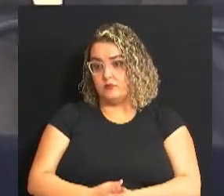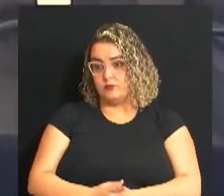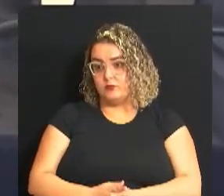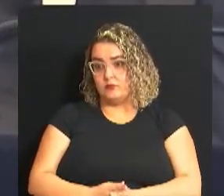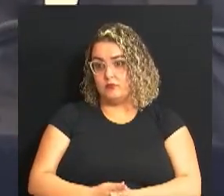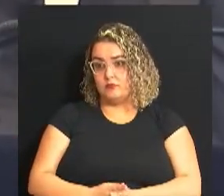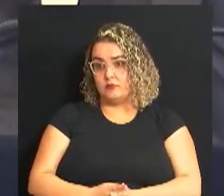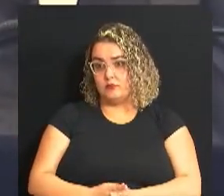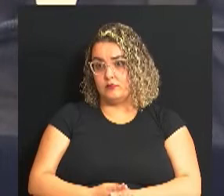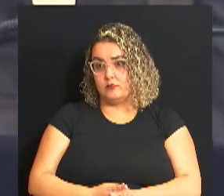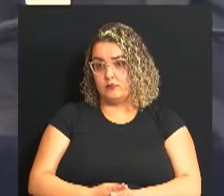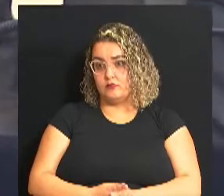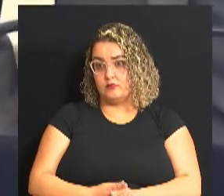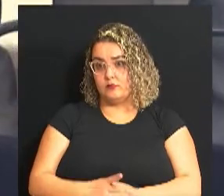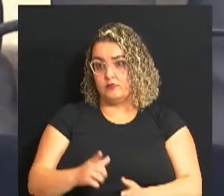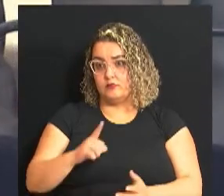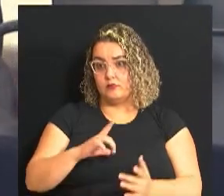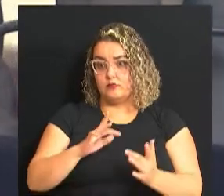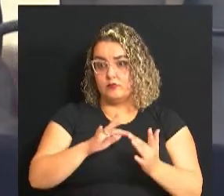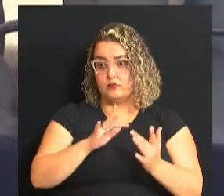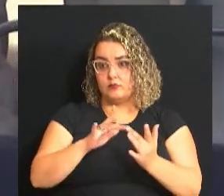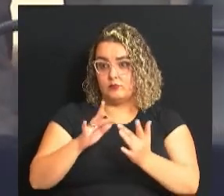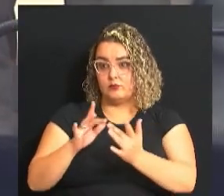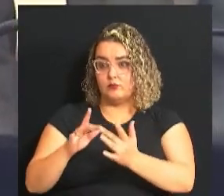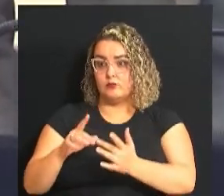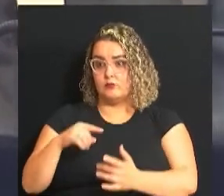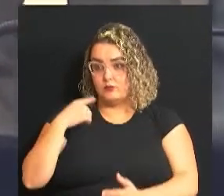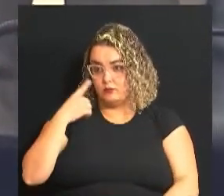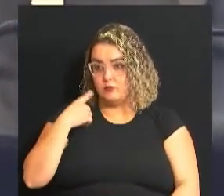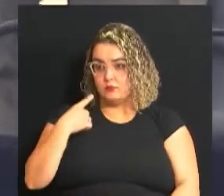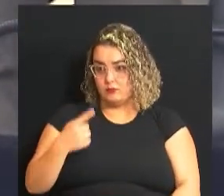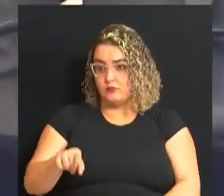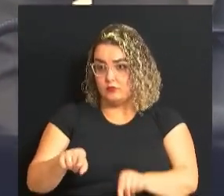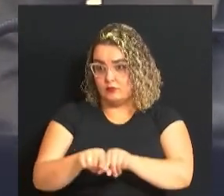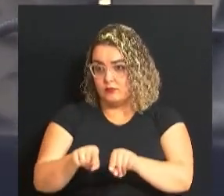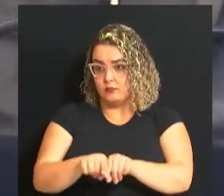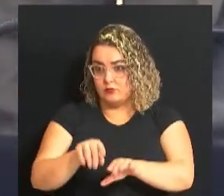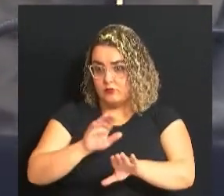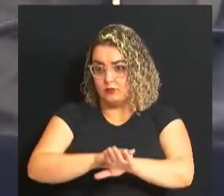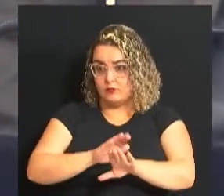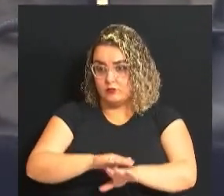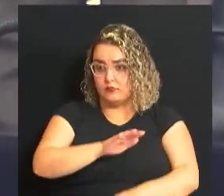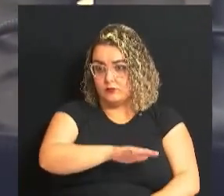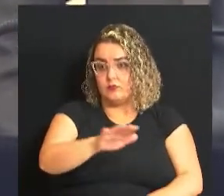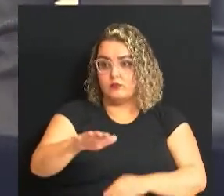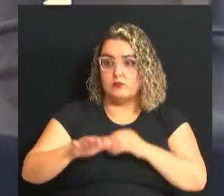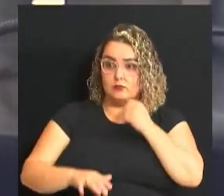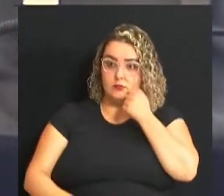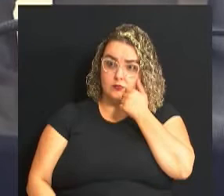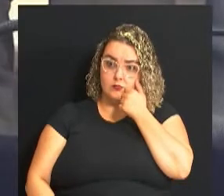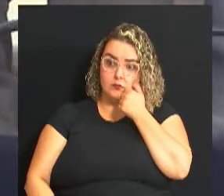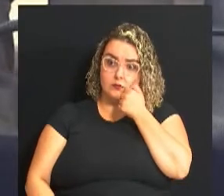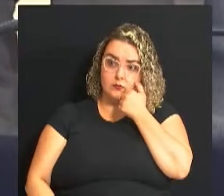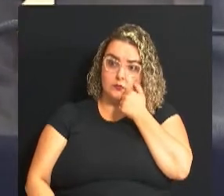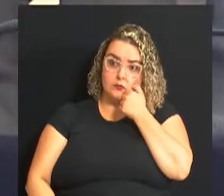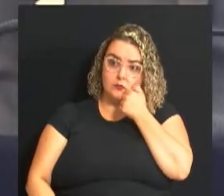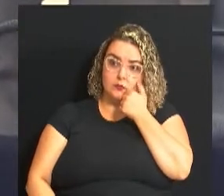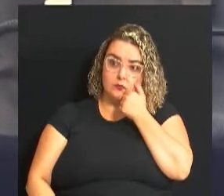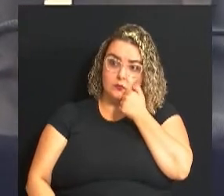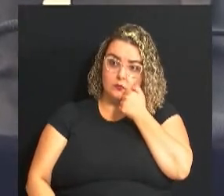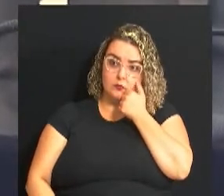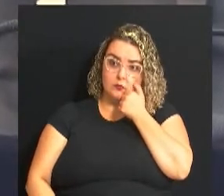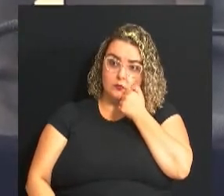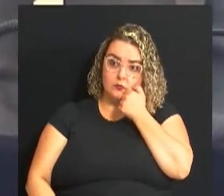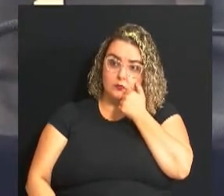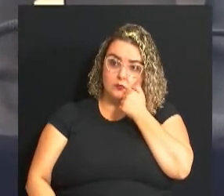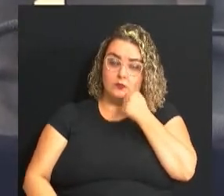eu tenho tido contato com muitos advogados, inclusive, que atuam nessa área, né, e outros